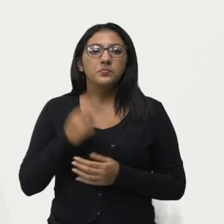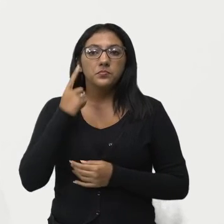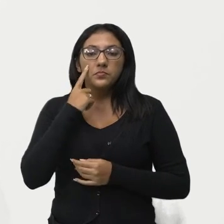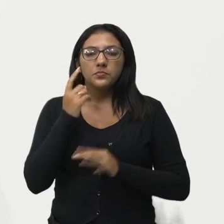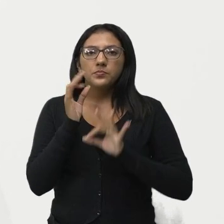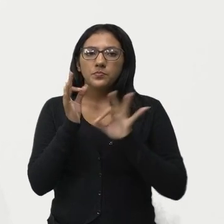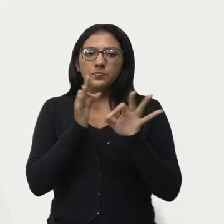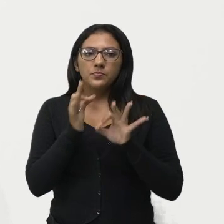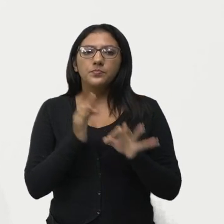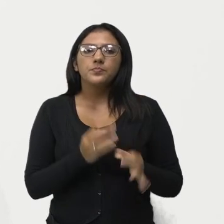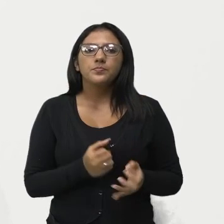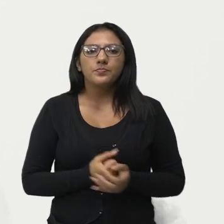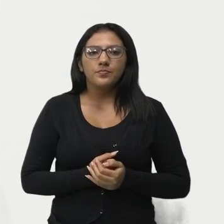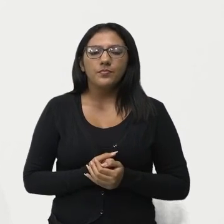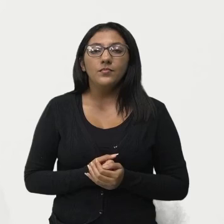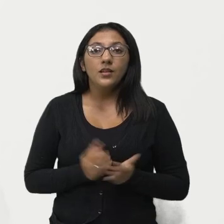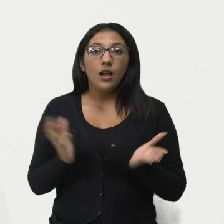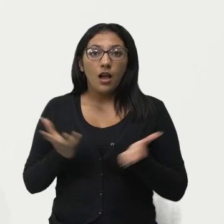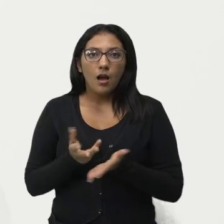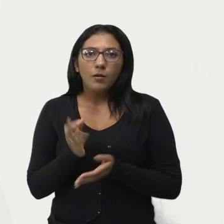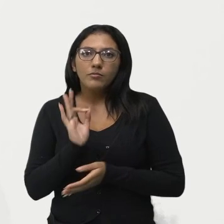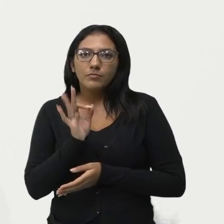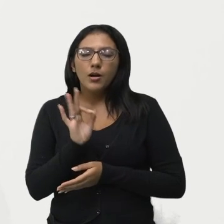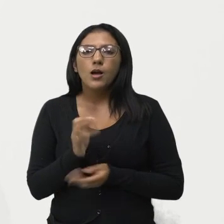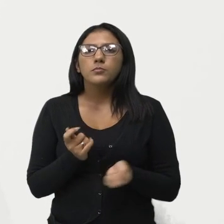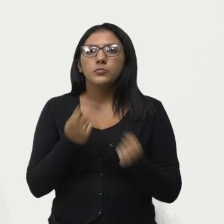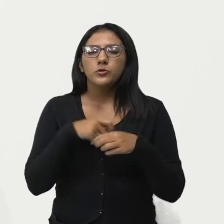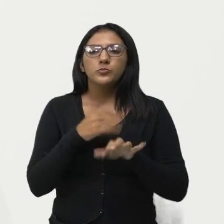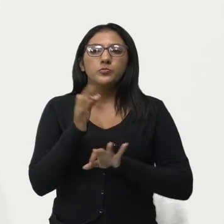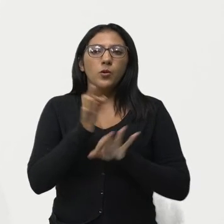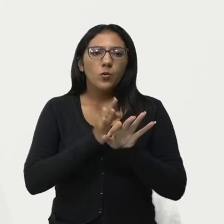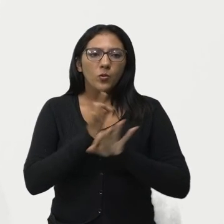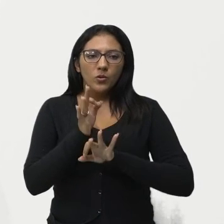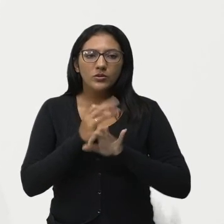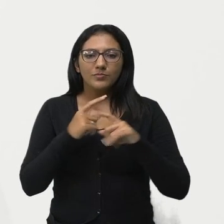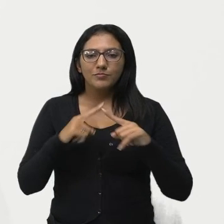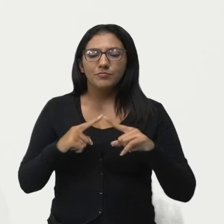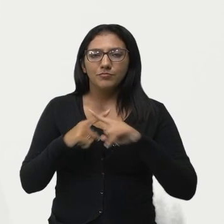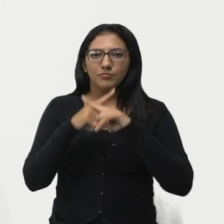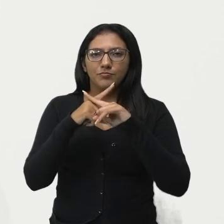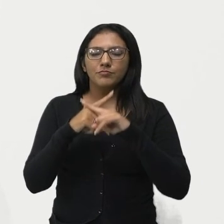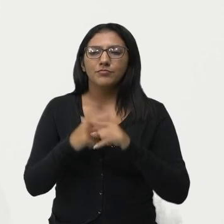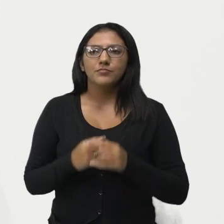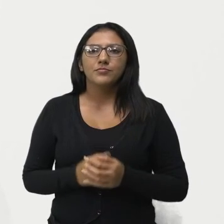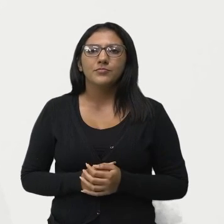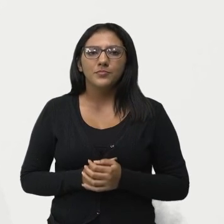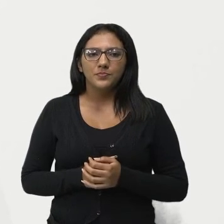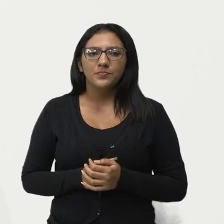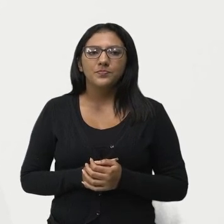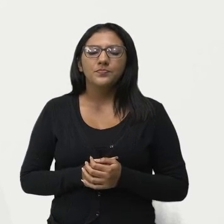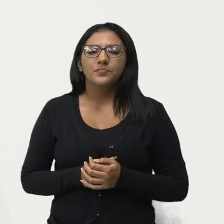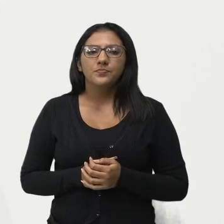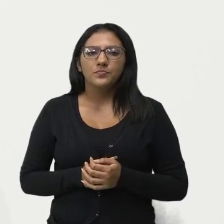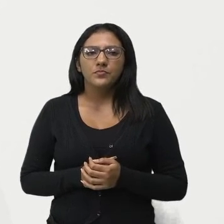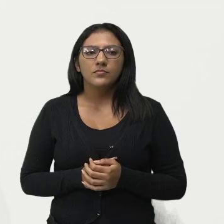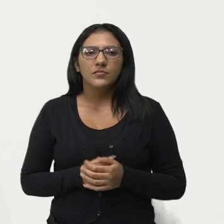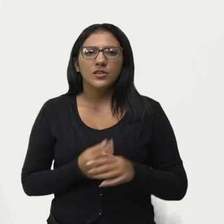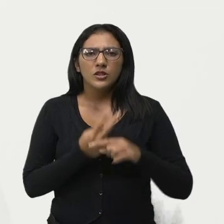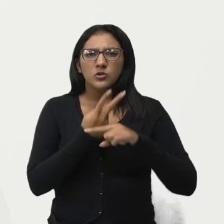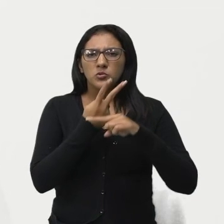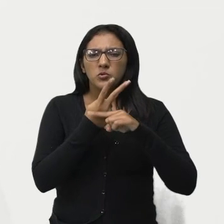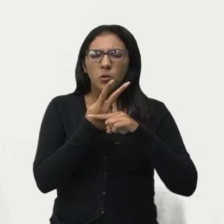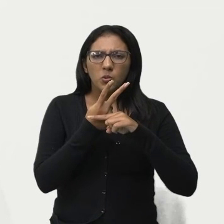forma. E aí sim a gente utiliza lá o produto cruzado, né? 2 multiplicado